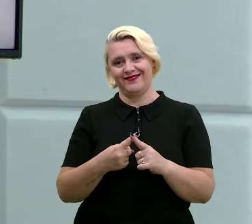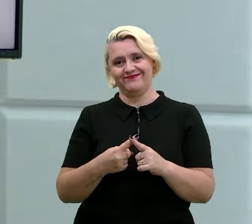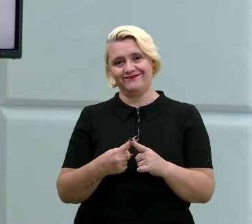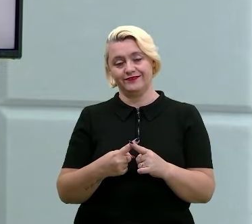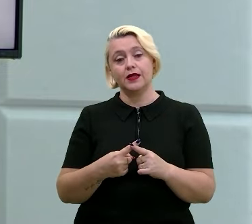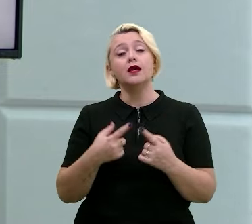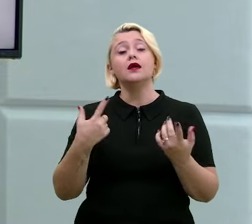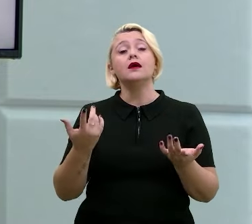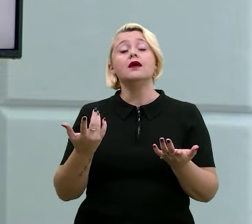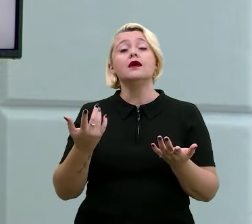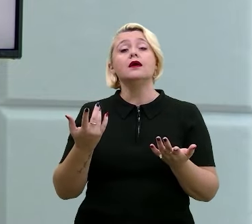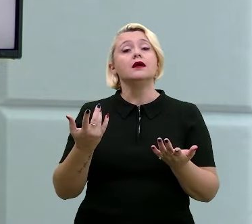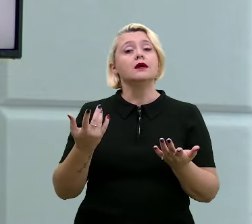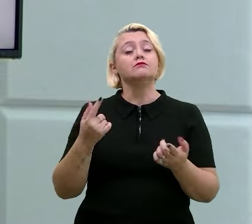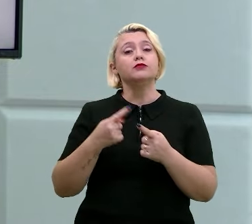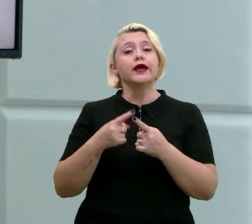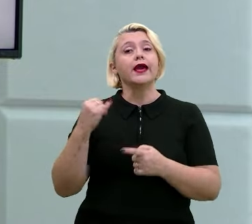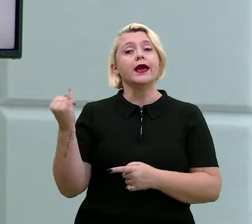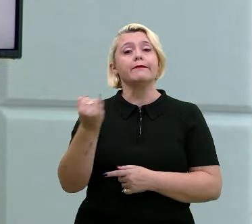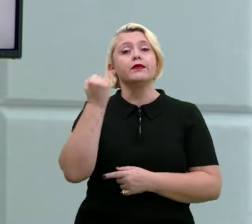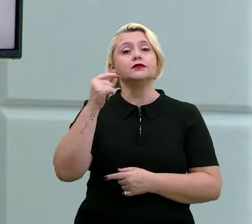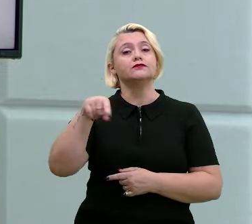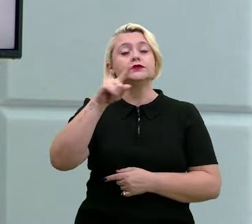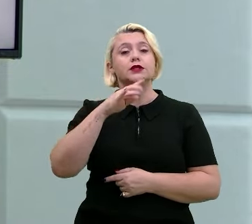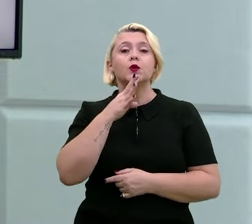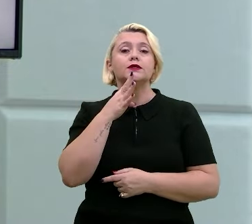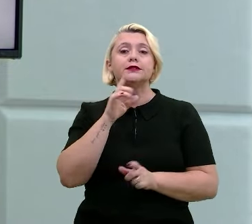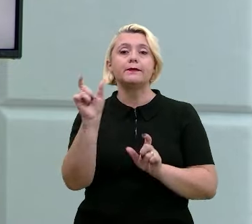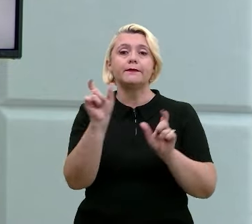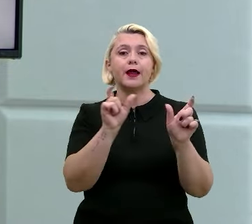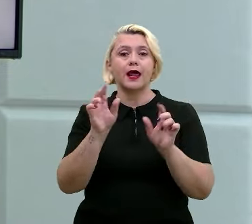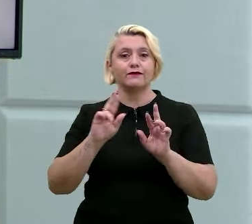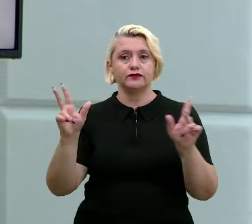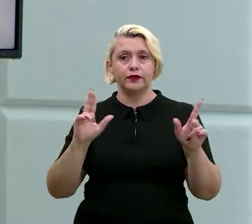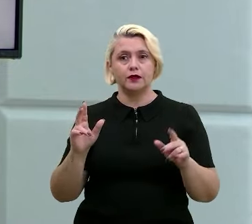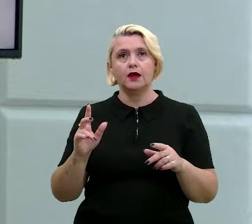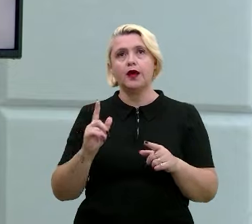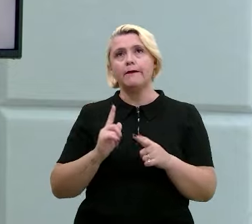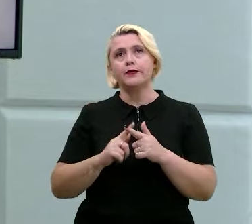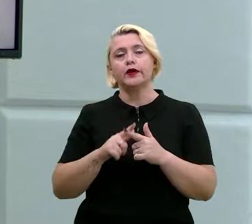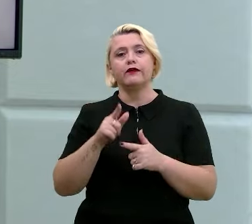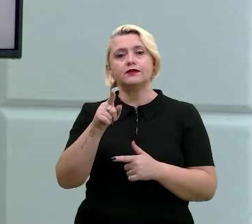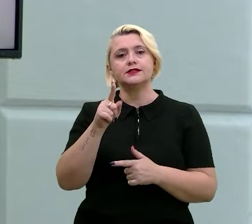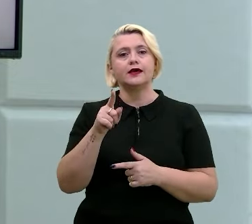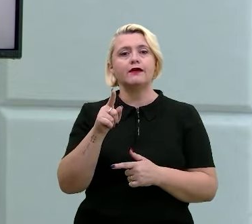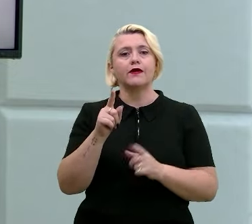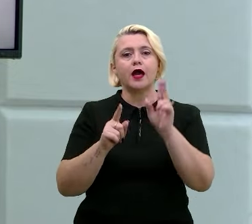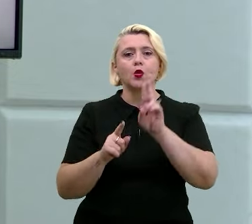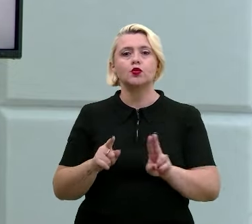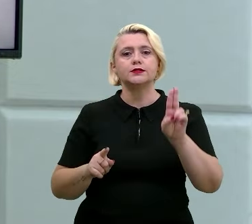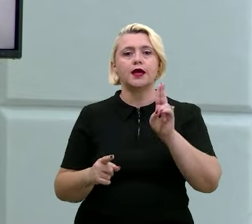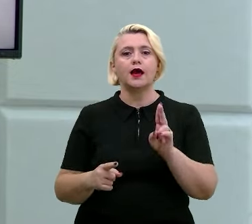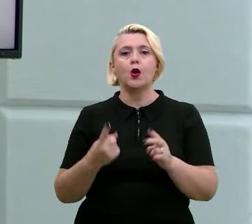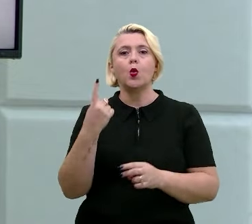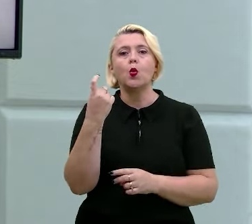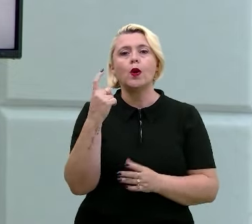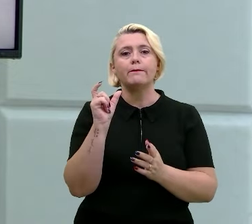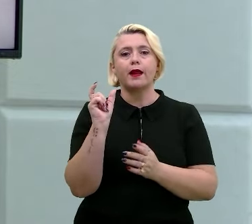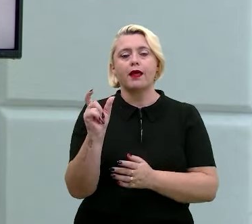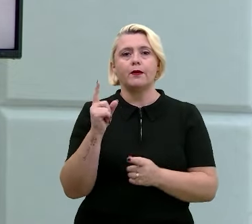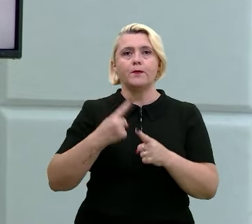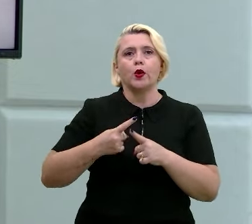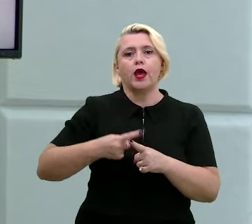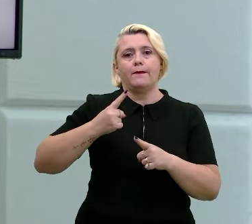a importância de você conhecer palavras diferentes? Você não pode usar só o porquê no seu texto. Digamos que você precise